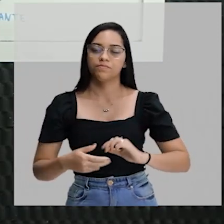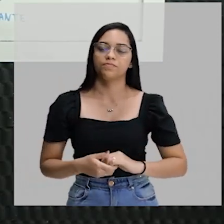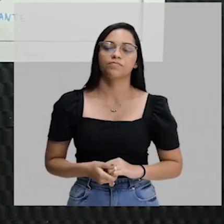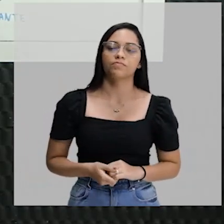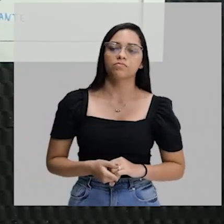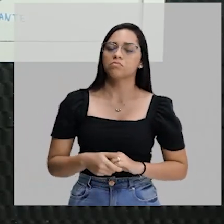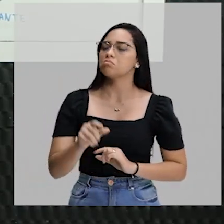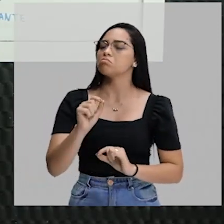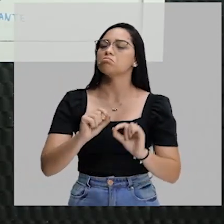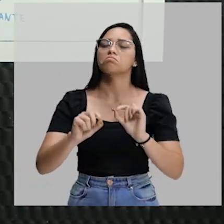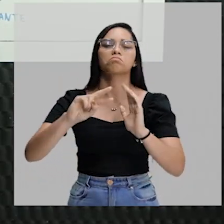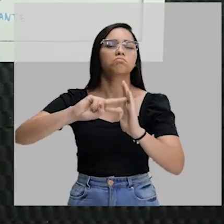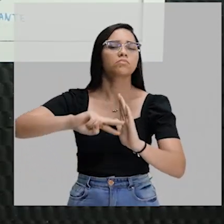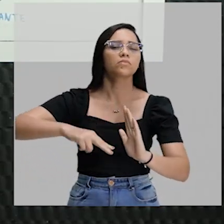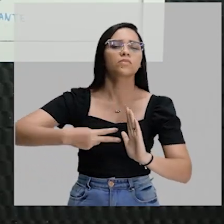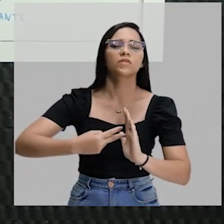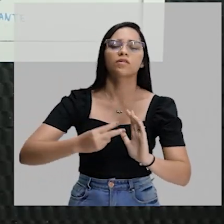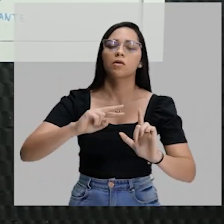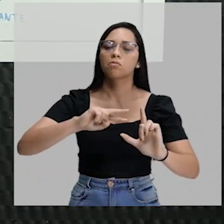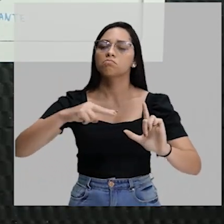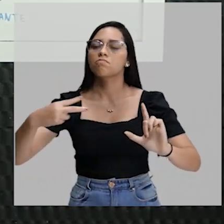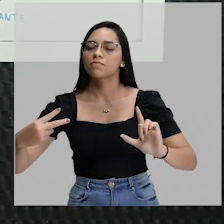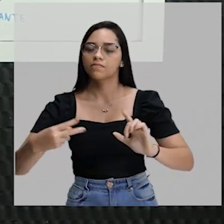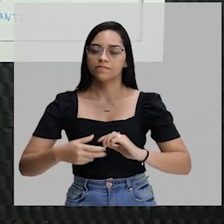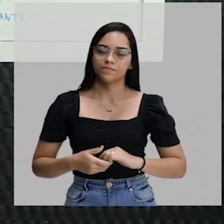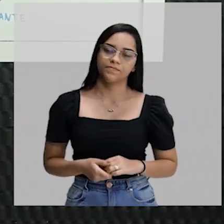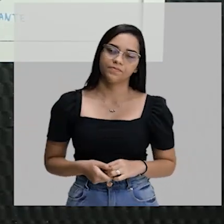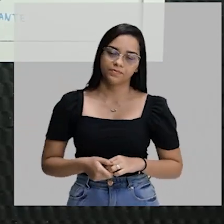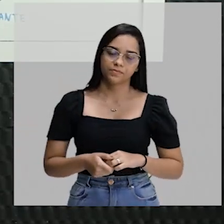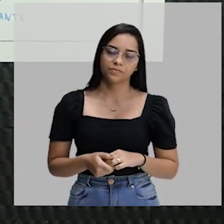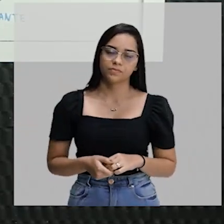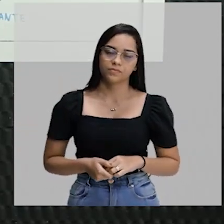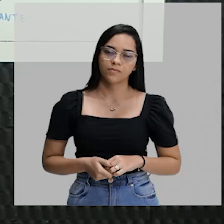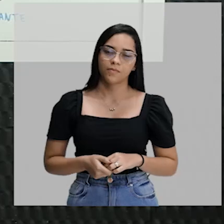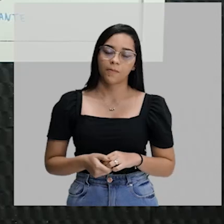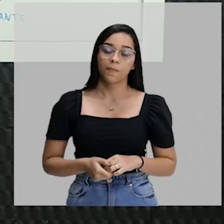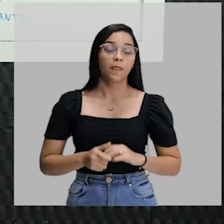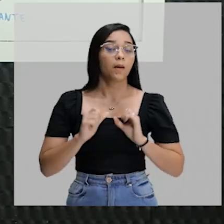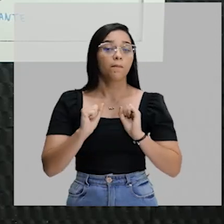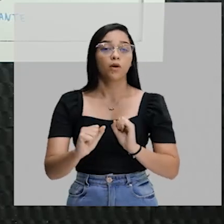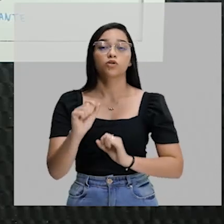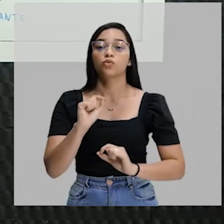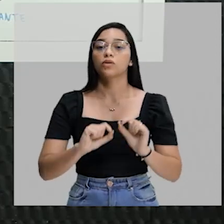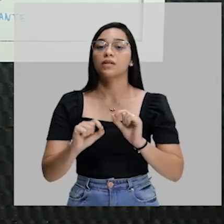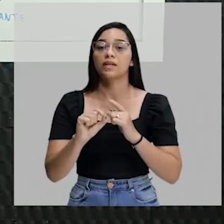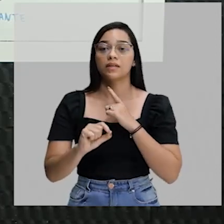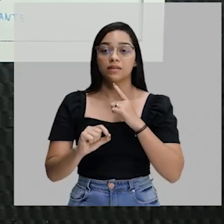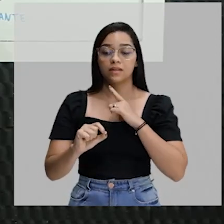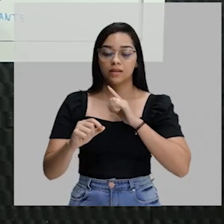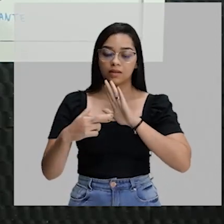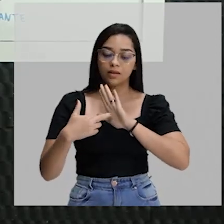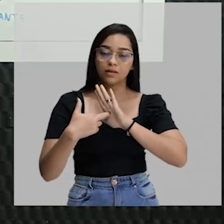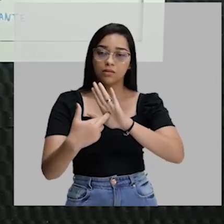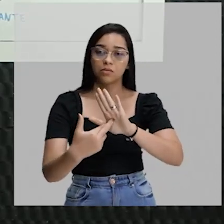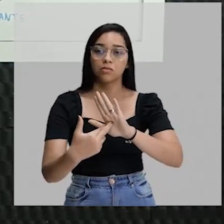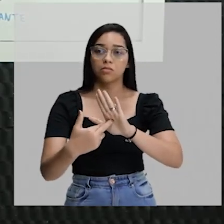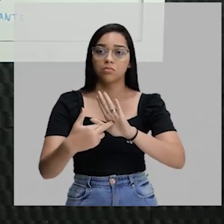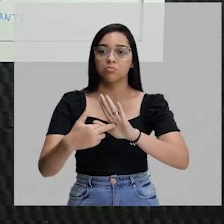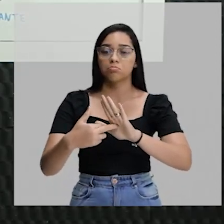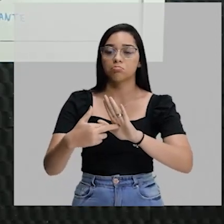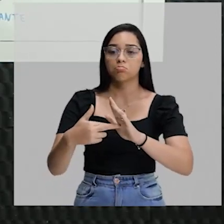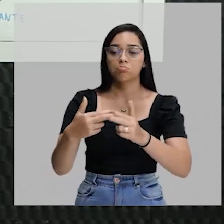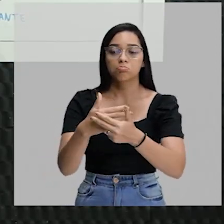O que são heredogramas, pessoal? Heredogramas, a gente considera eles como representações gráficas,